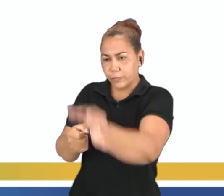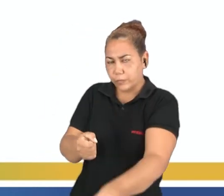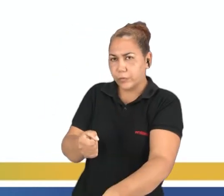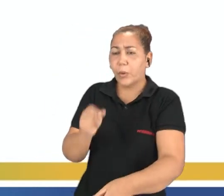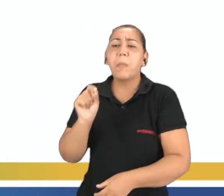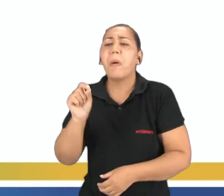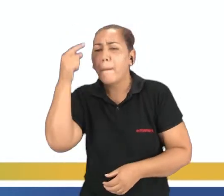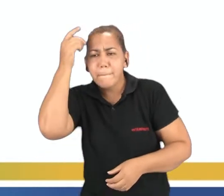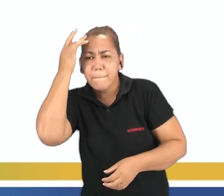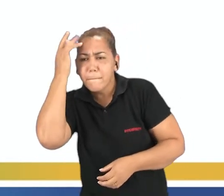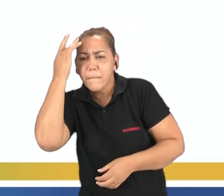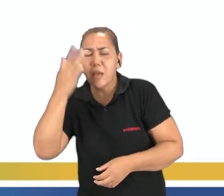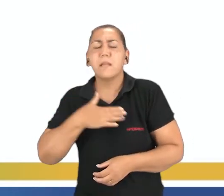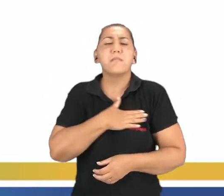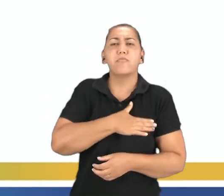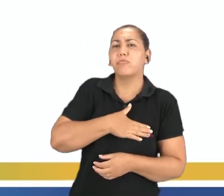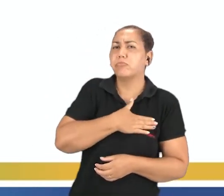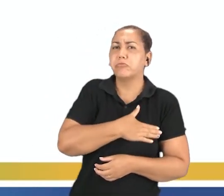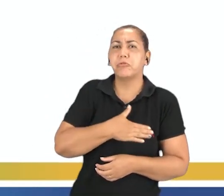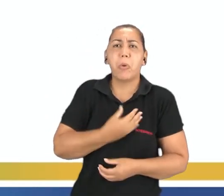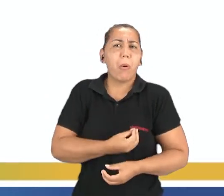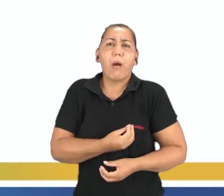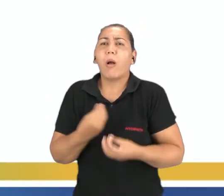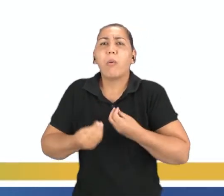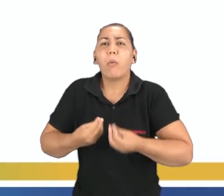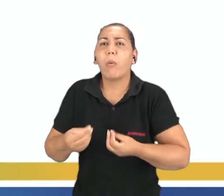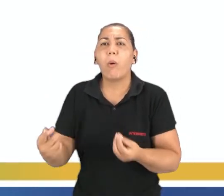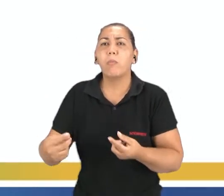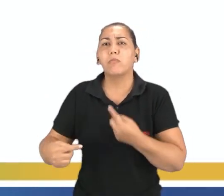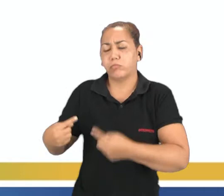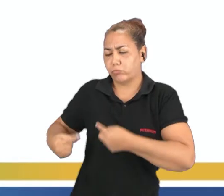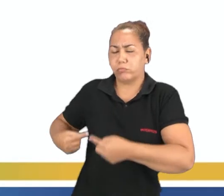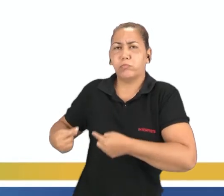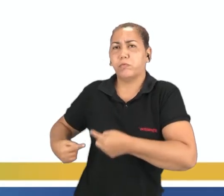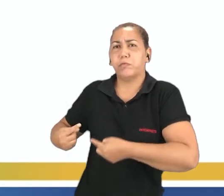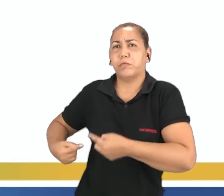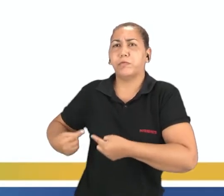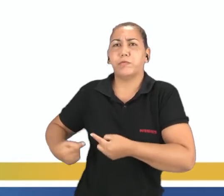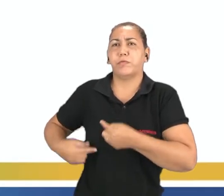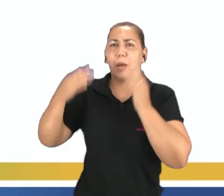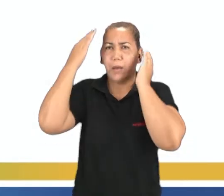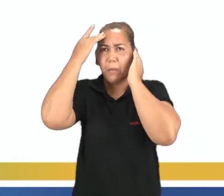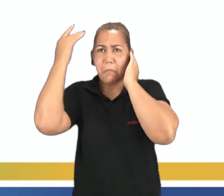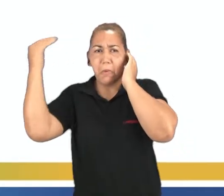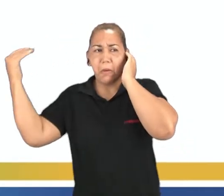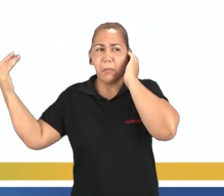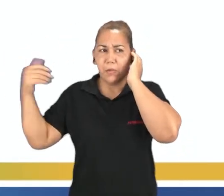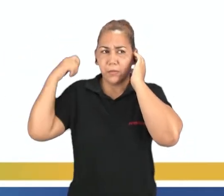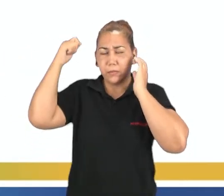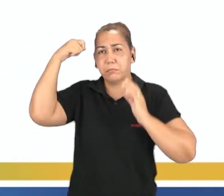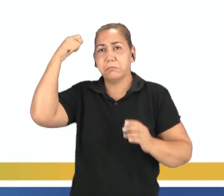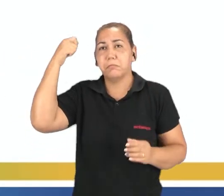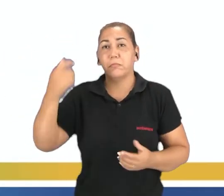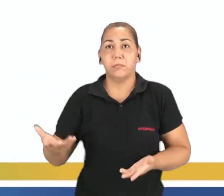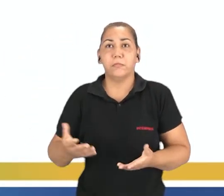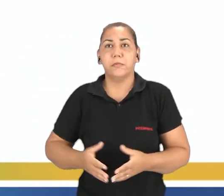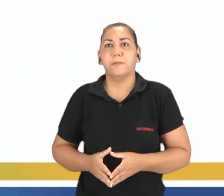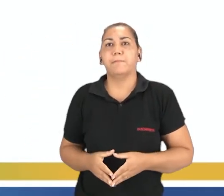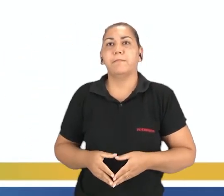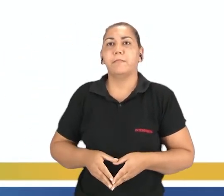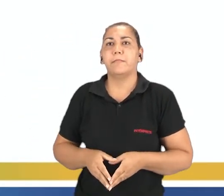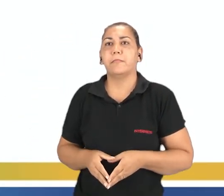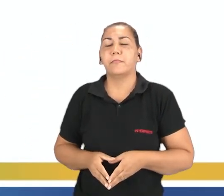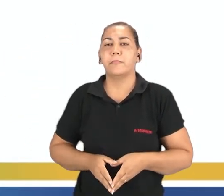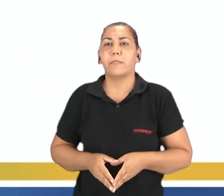que gosta, como é sua vida. É realizada com políticos, artistas e celebridades. E centrada no assunto